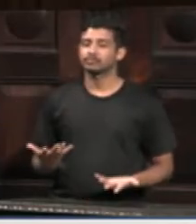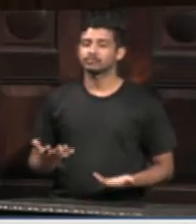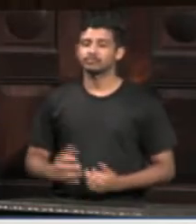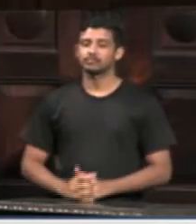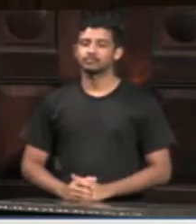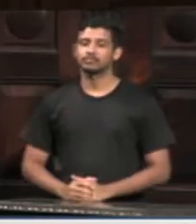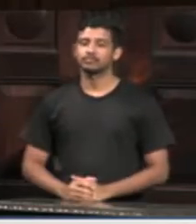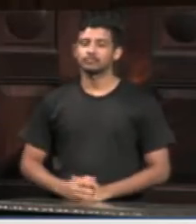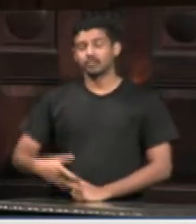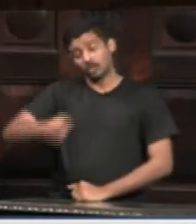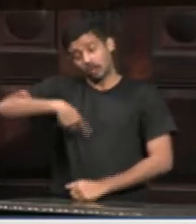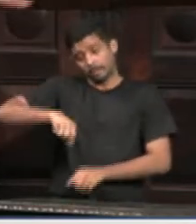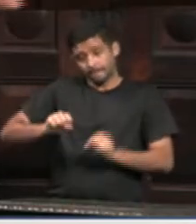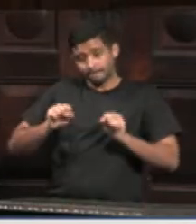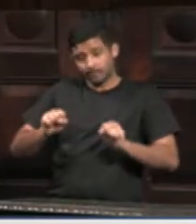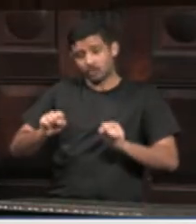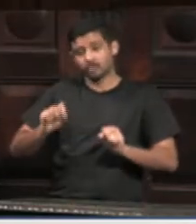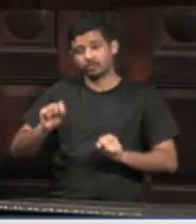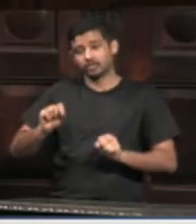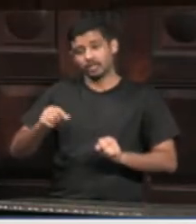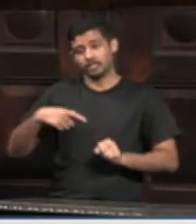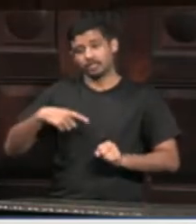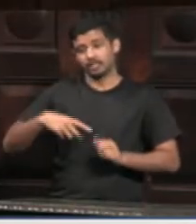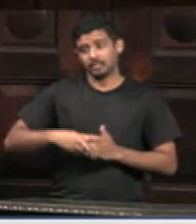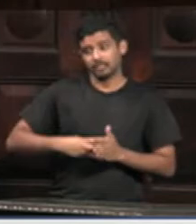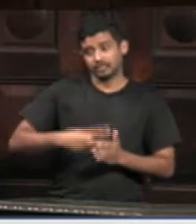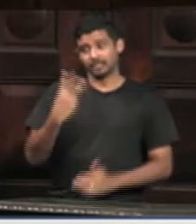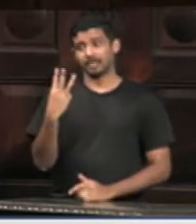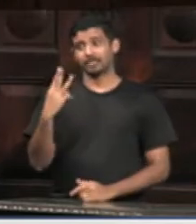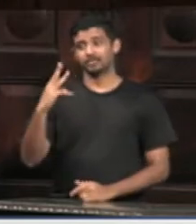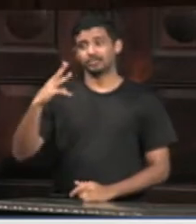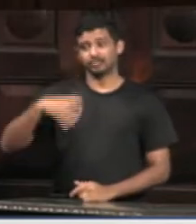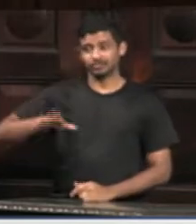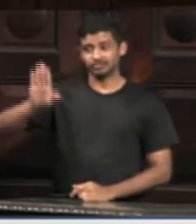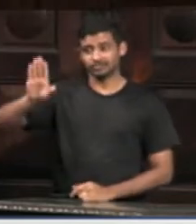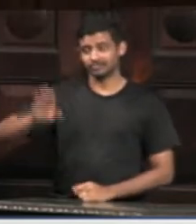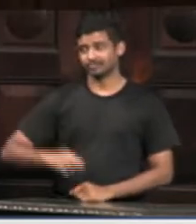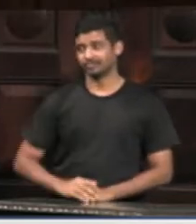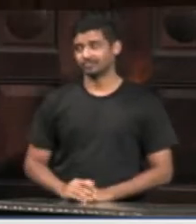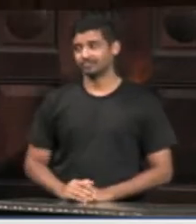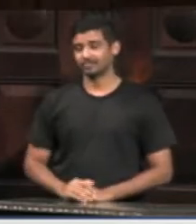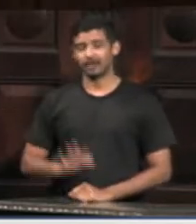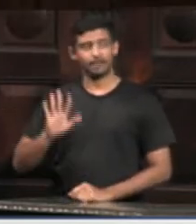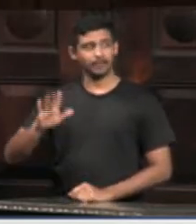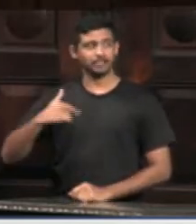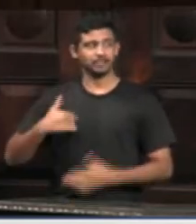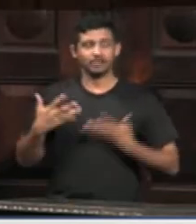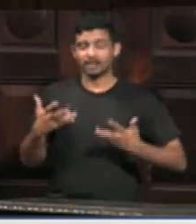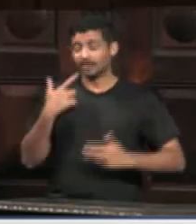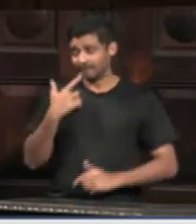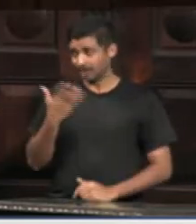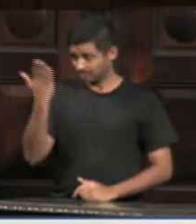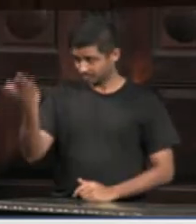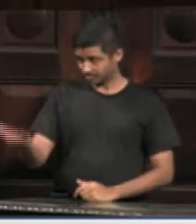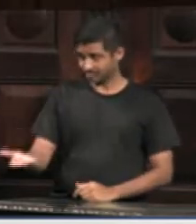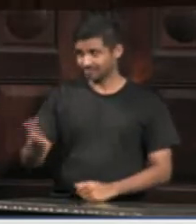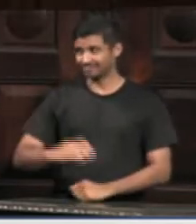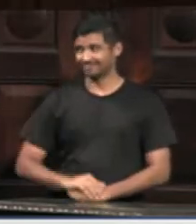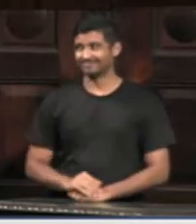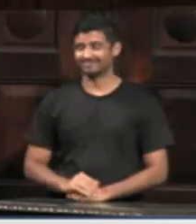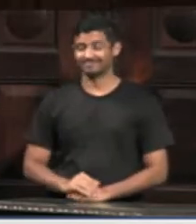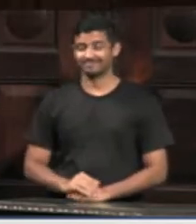até salutarmente ter 3 candidaturas. Quero dizer para Vossa Excelência que nutro por